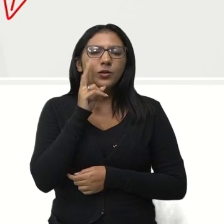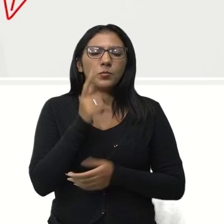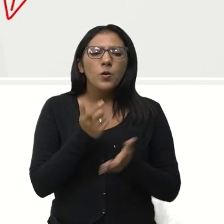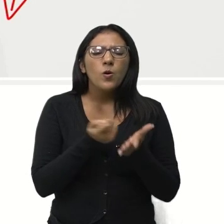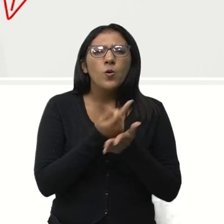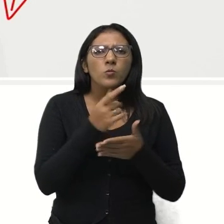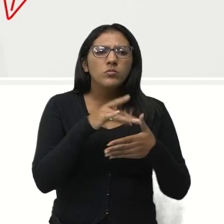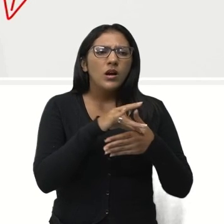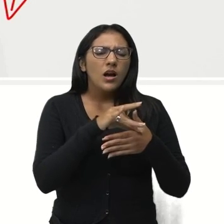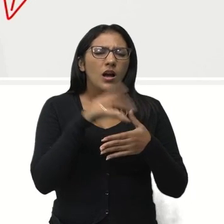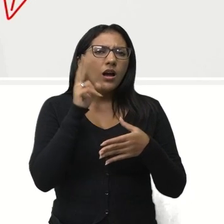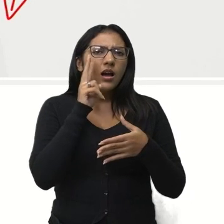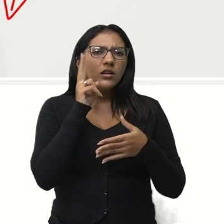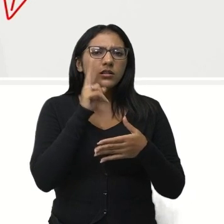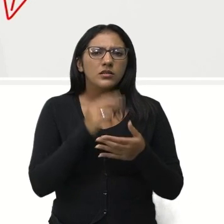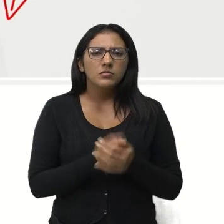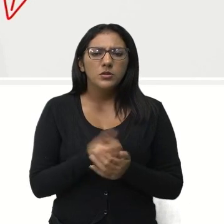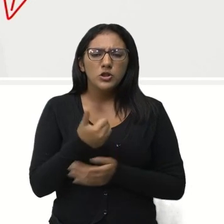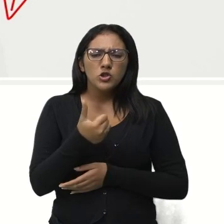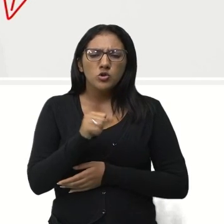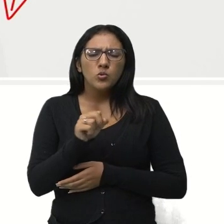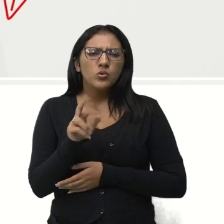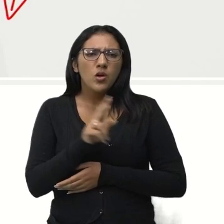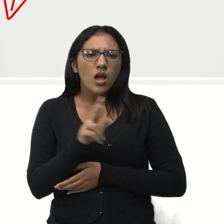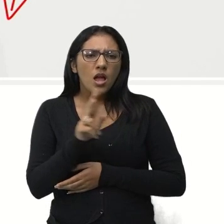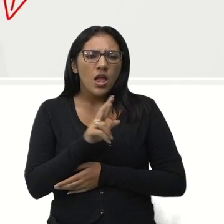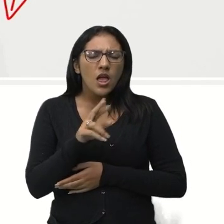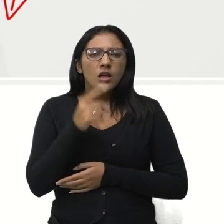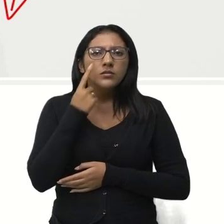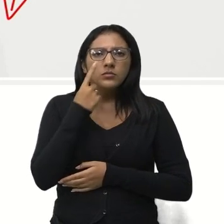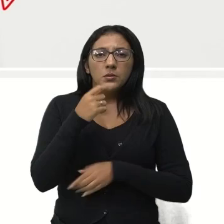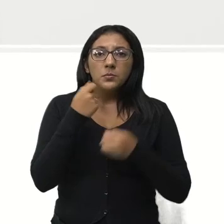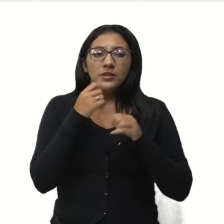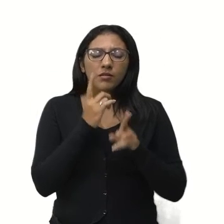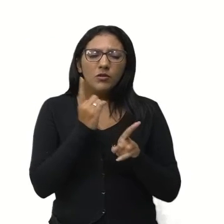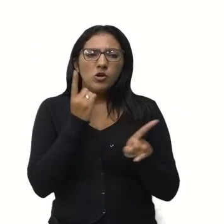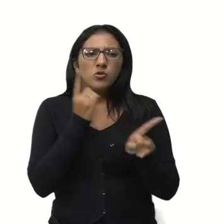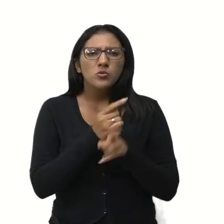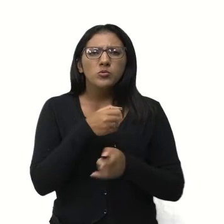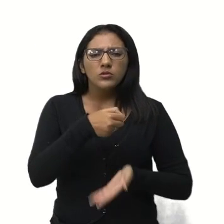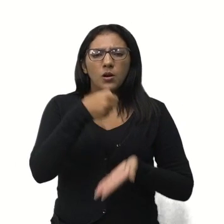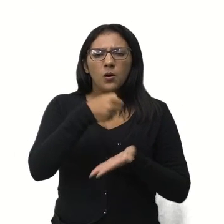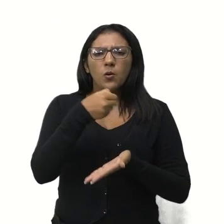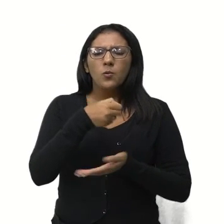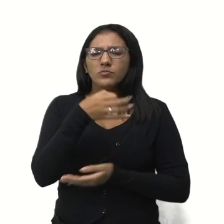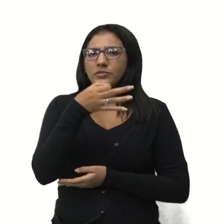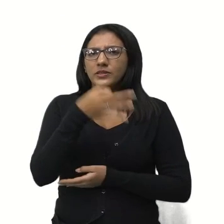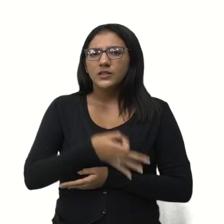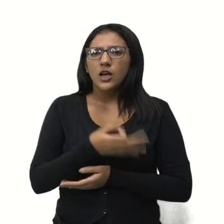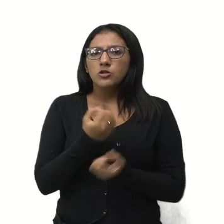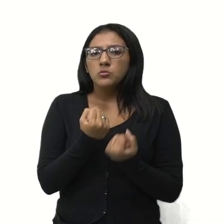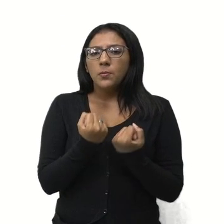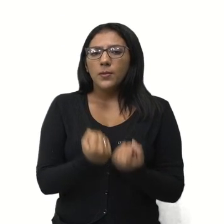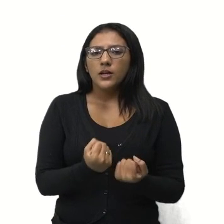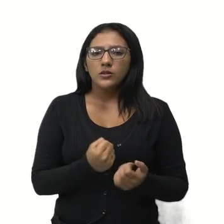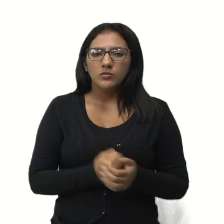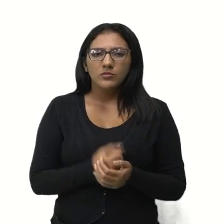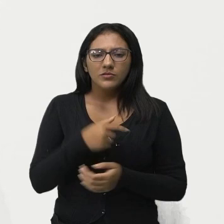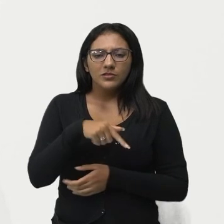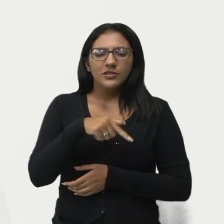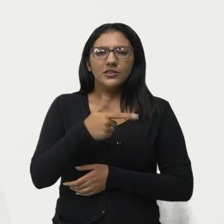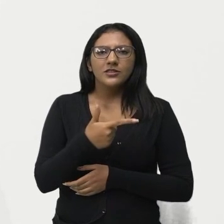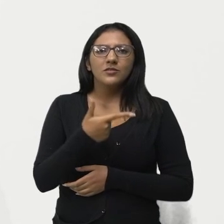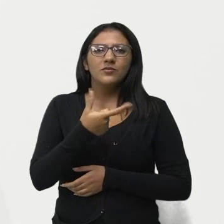o quilo da carne, né, o cliente pagou só 18 e nós concluímos que ele levou apenas 720 gramas de